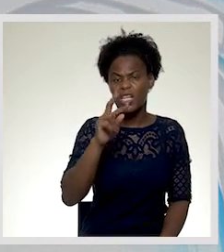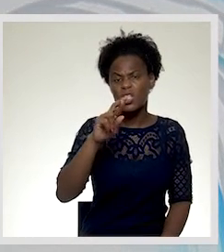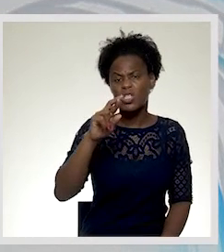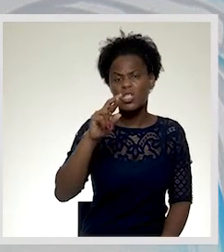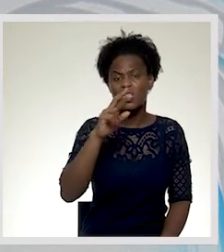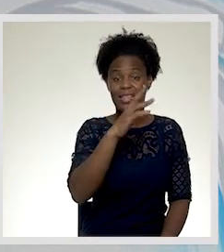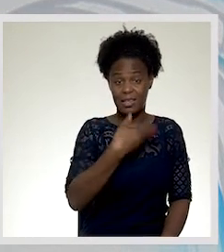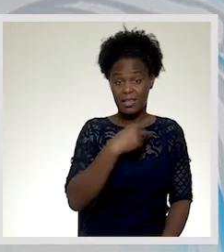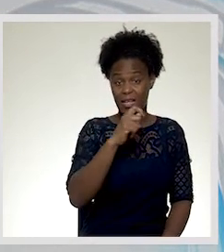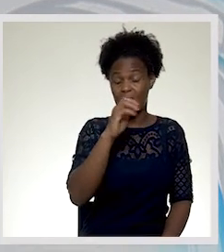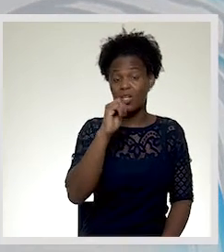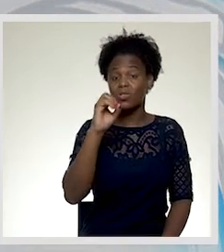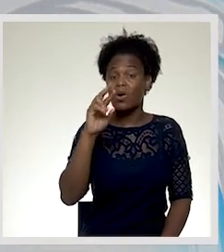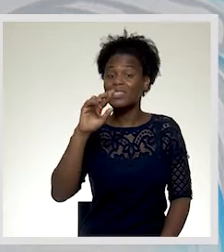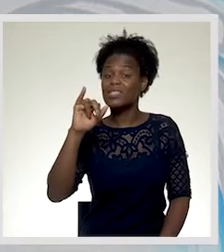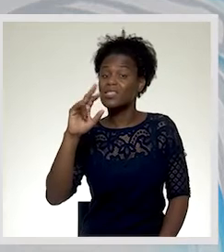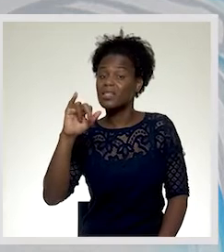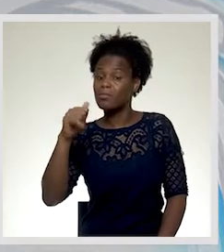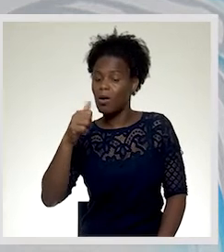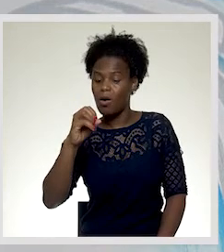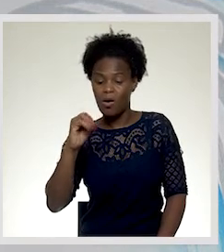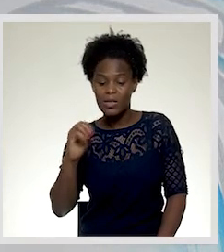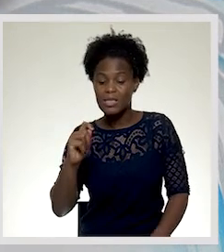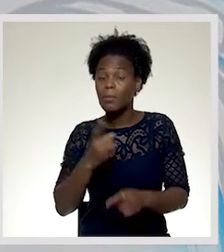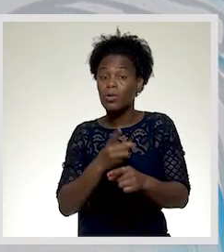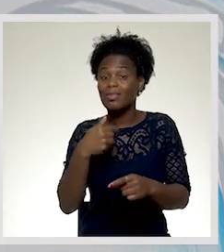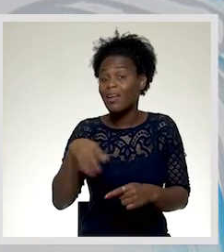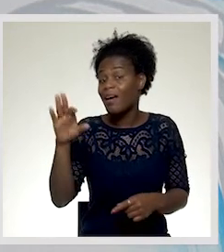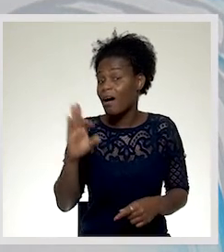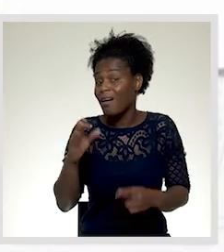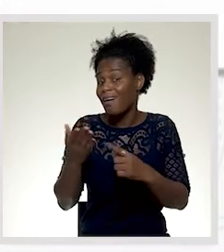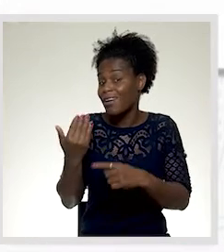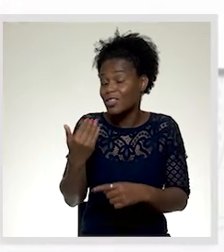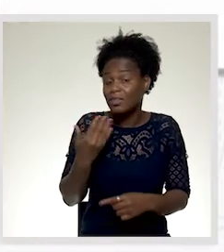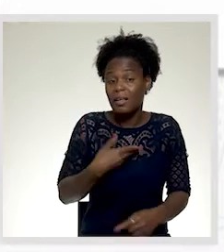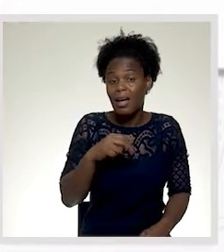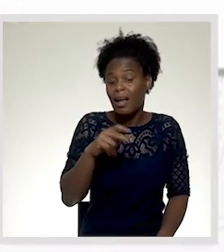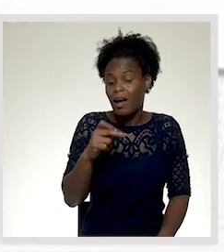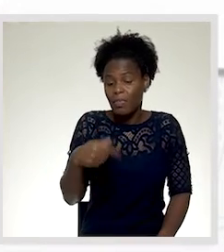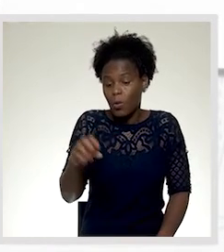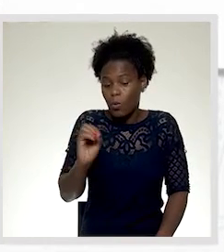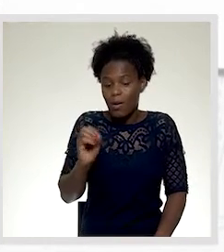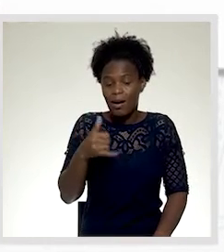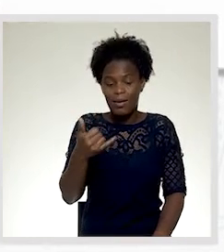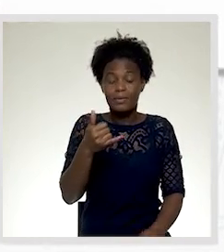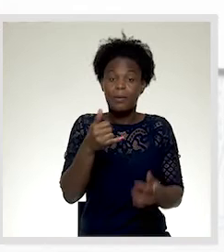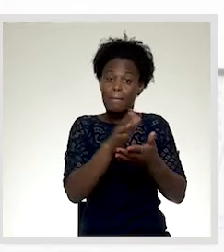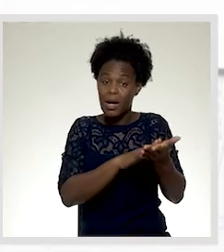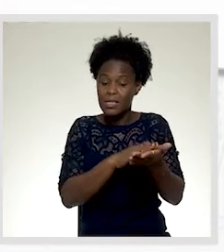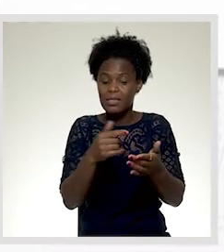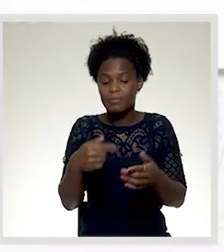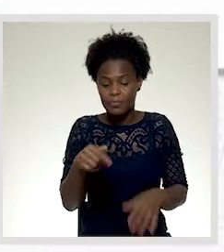desoxirribose, porque possui aqui no carbono 2 o grupo OH, que no DNA não possuía. Está bem? No entanto, para além de possuírem